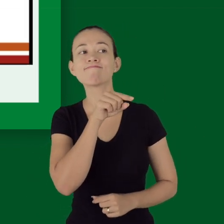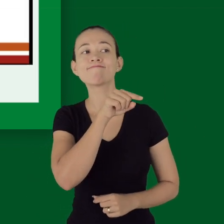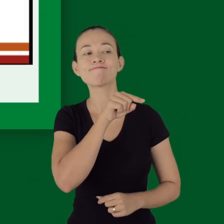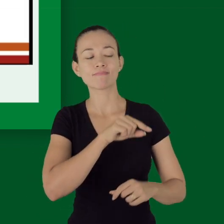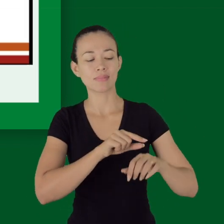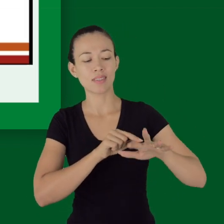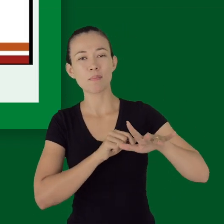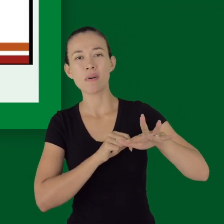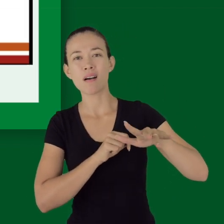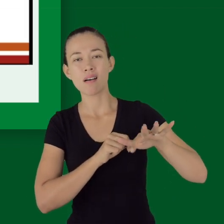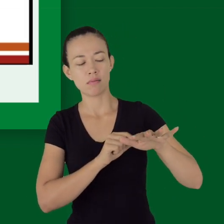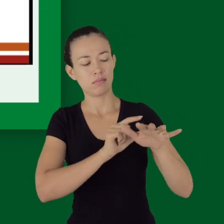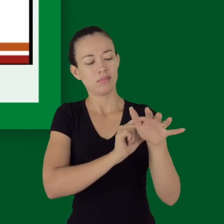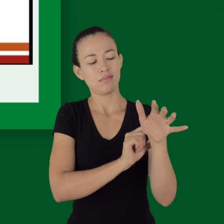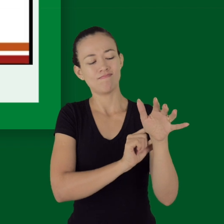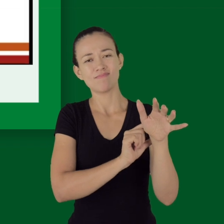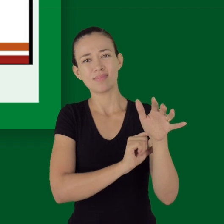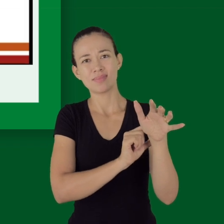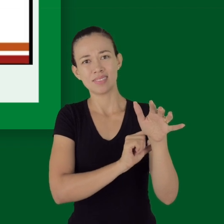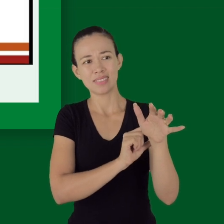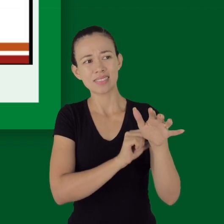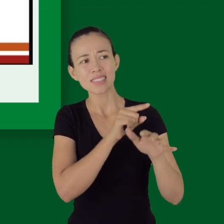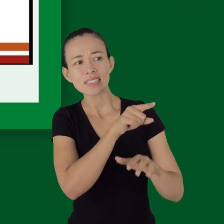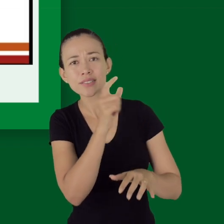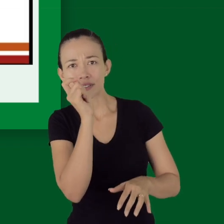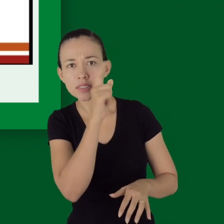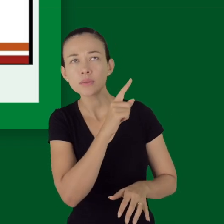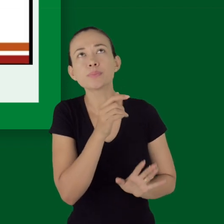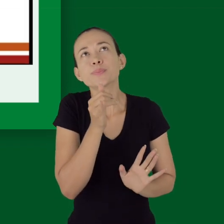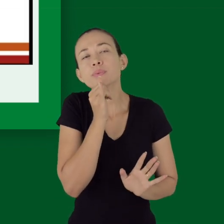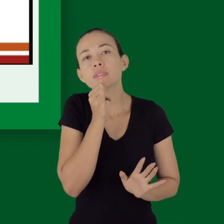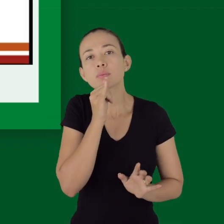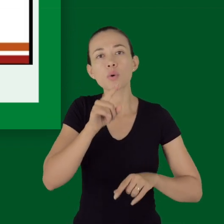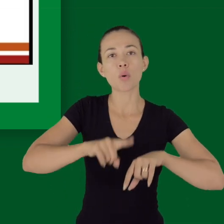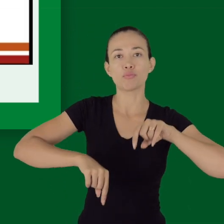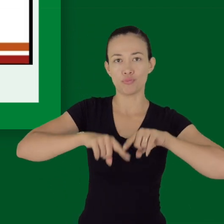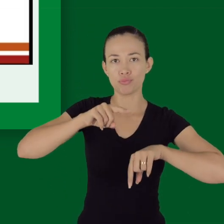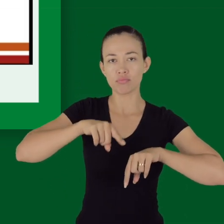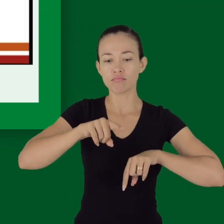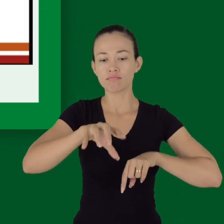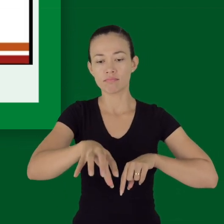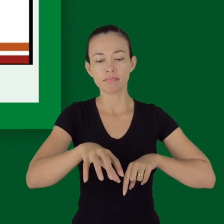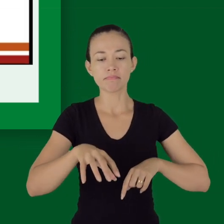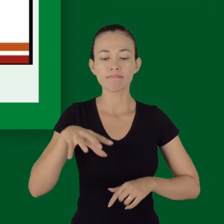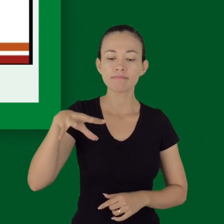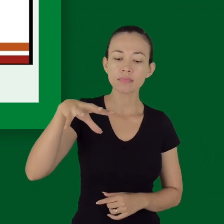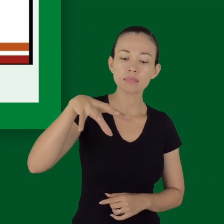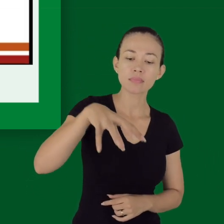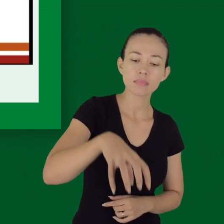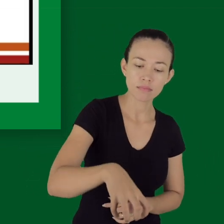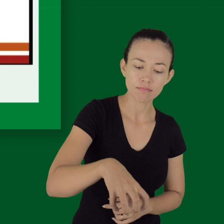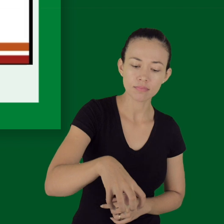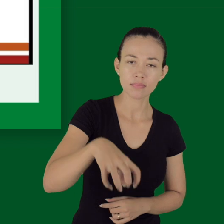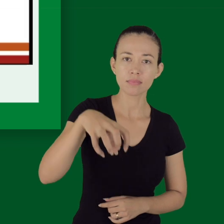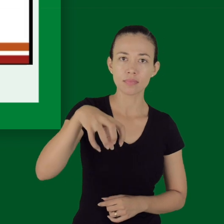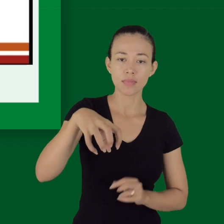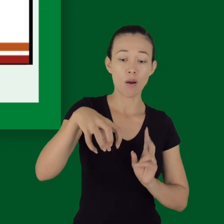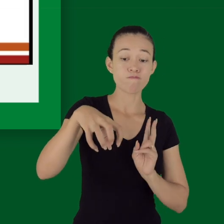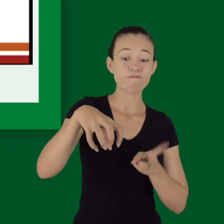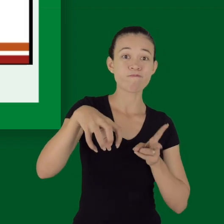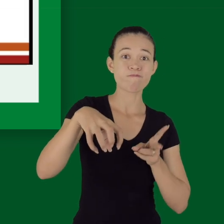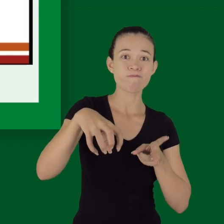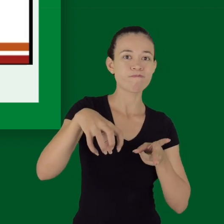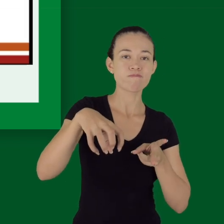uma percepção, principalmente com o movimento de pulo. Então, o paciente, ele tenta pegar alguma coisa, mas solta, ele não